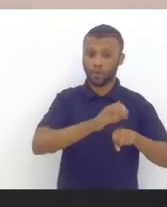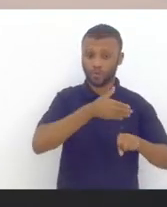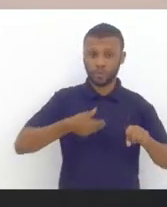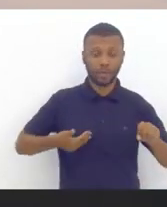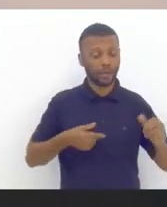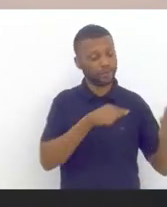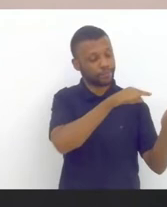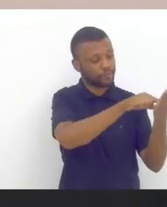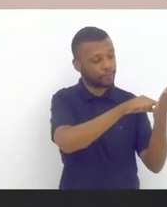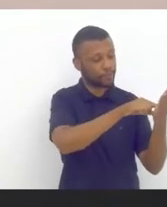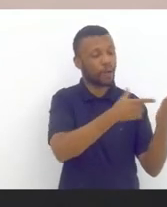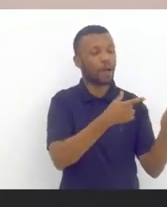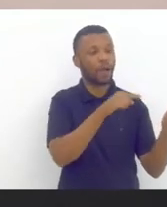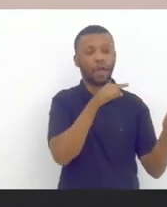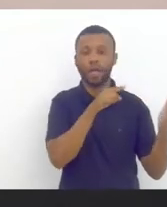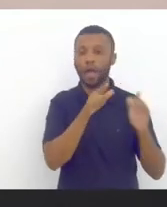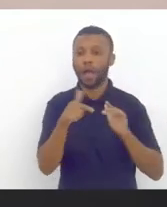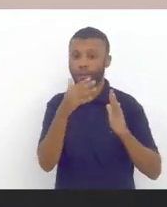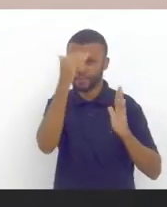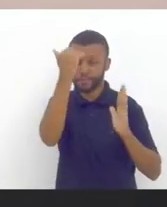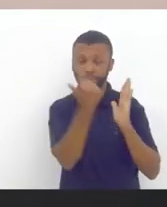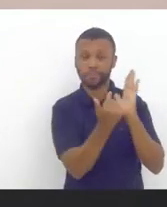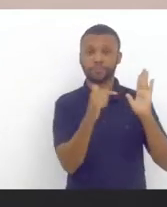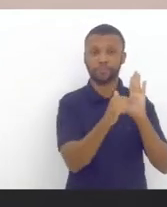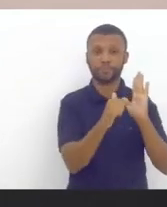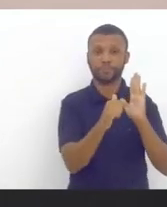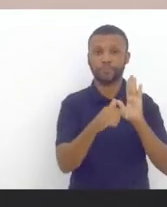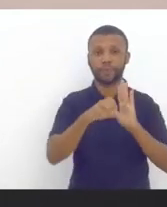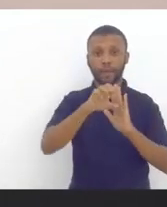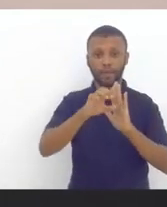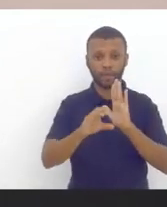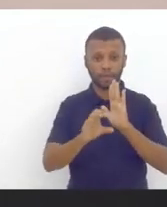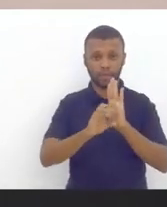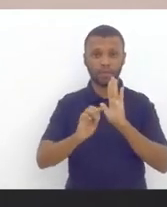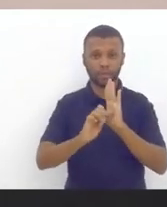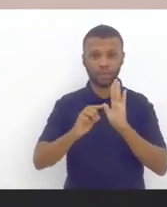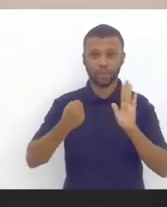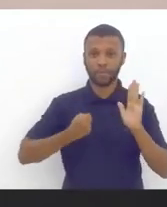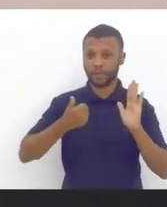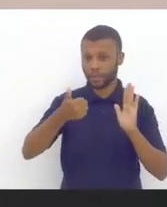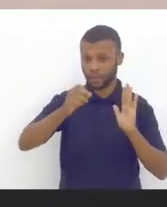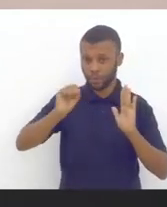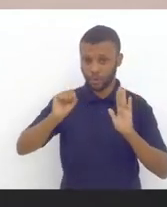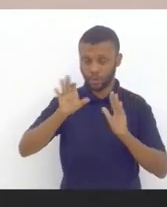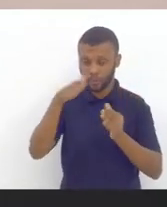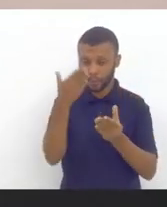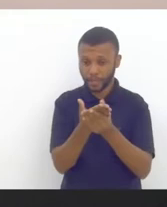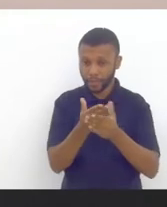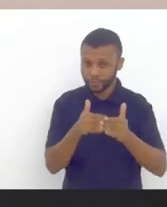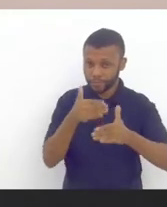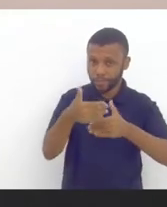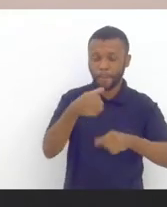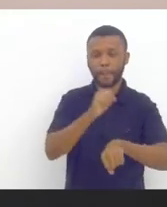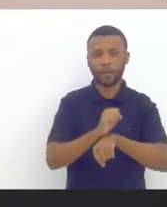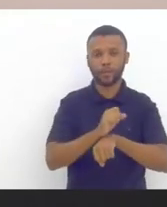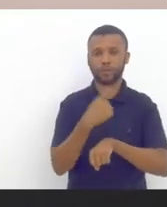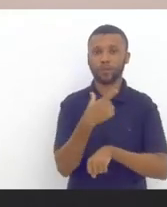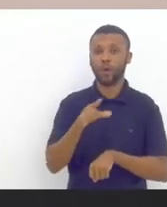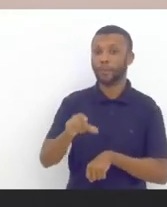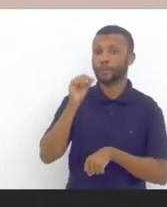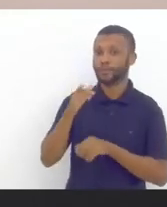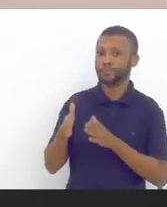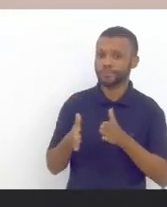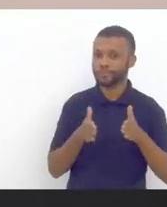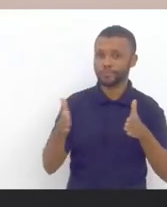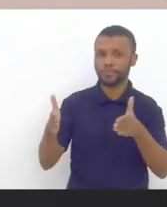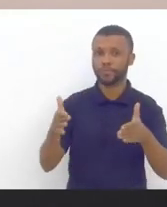emenda constitucional 108, a gente parava de vez a tramitação do processo. Então, a gente optou por esse caminho e,